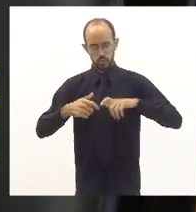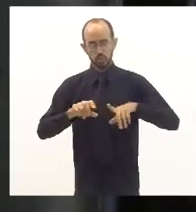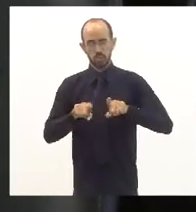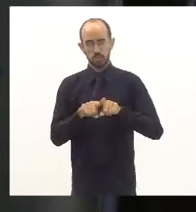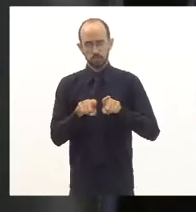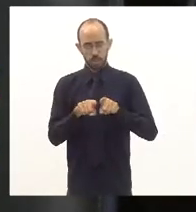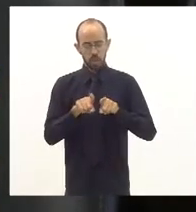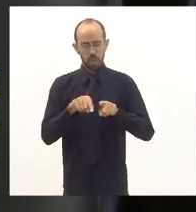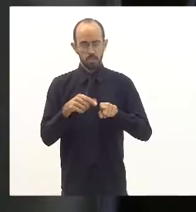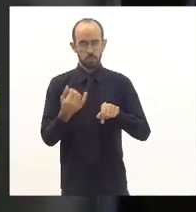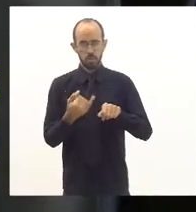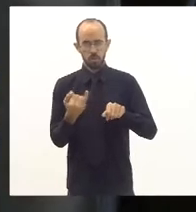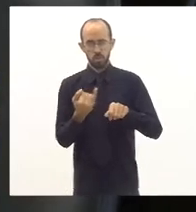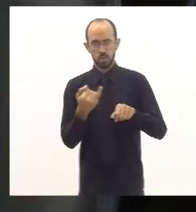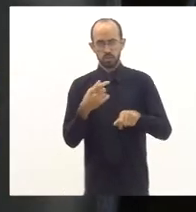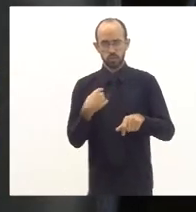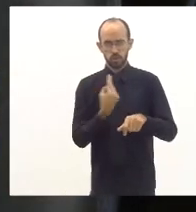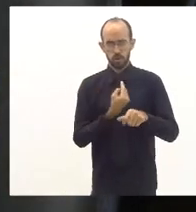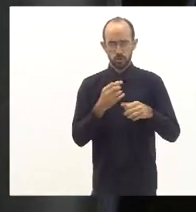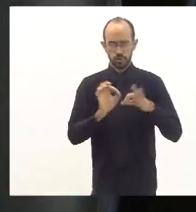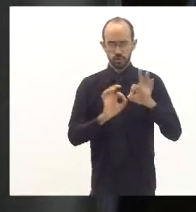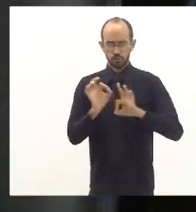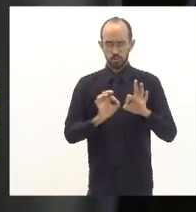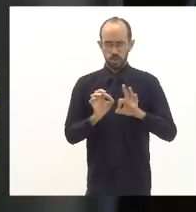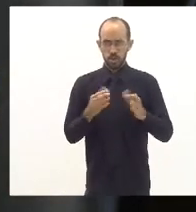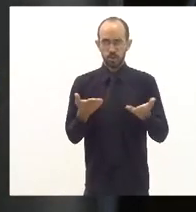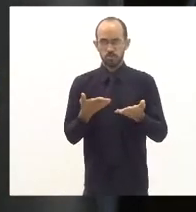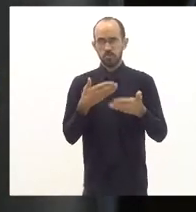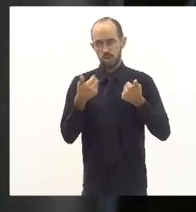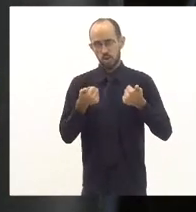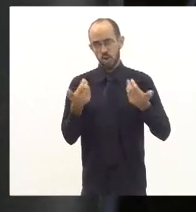talvez pudesse ter preparado isso melhor para hoje.